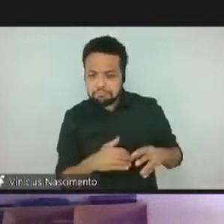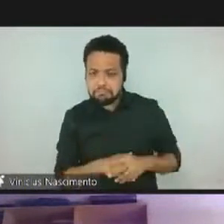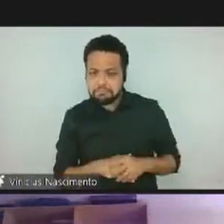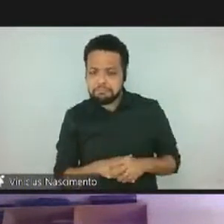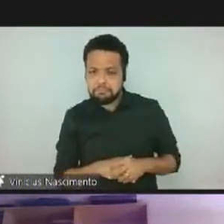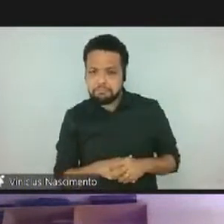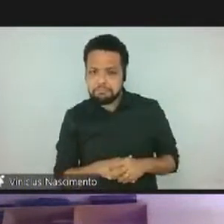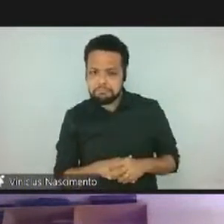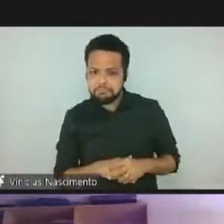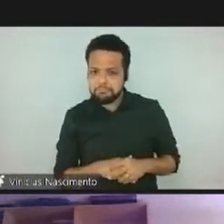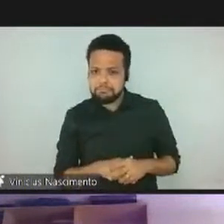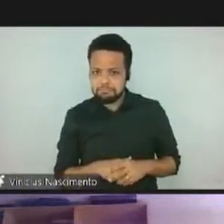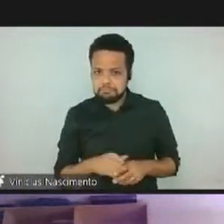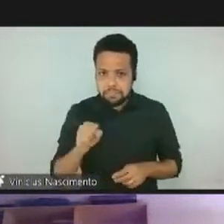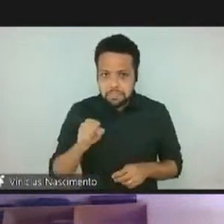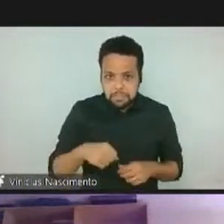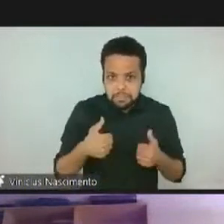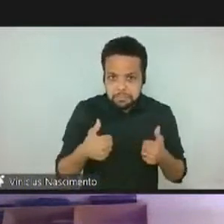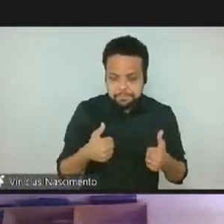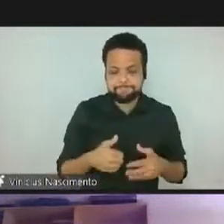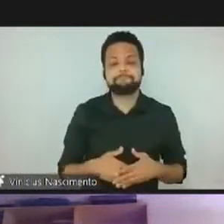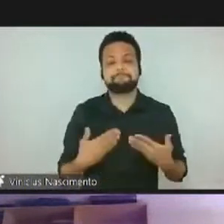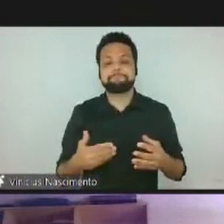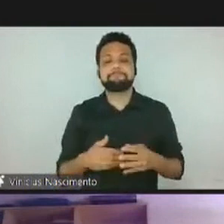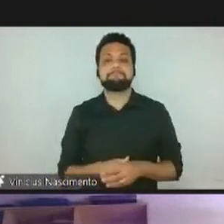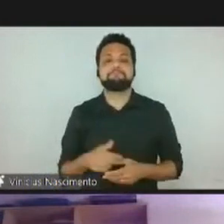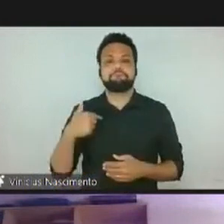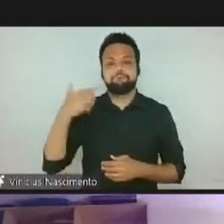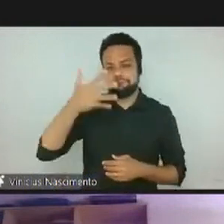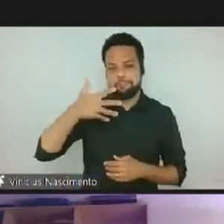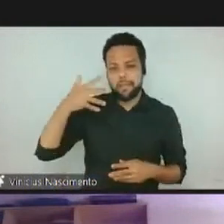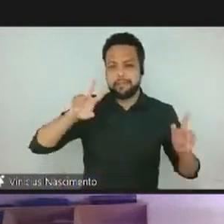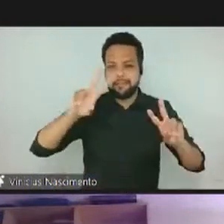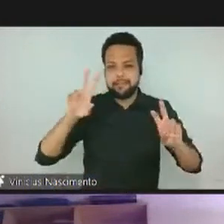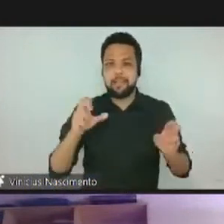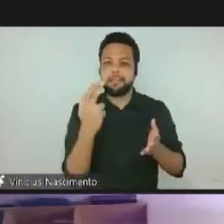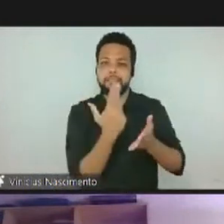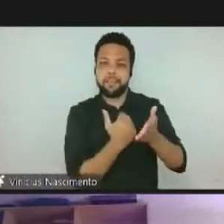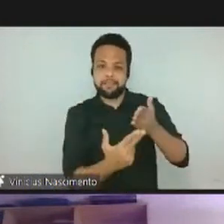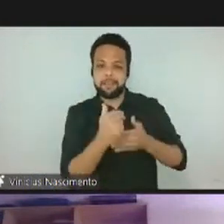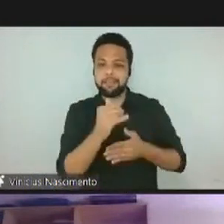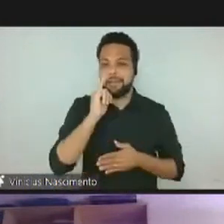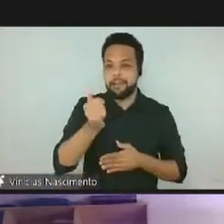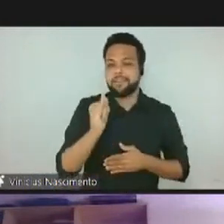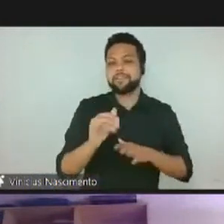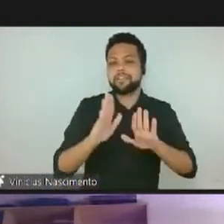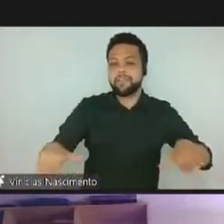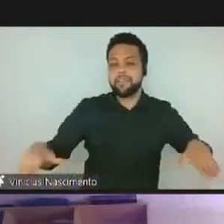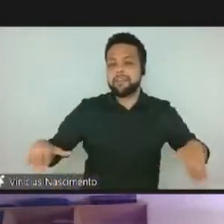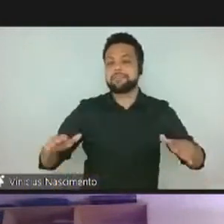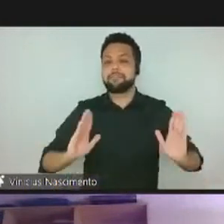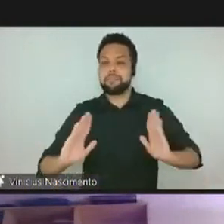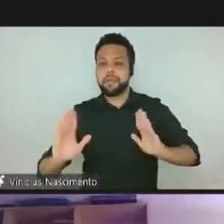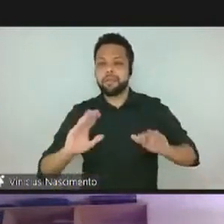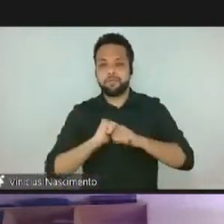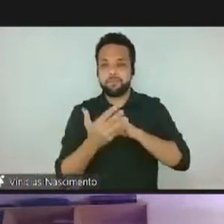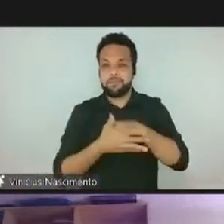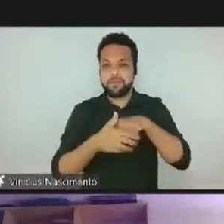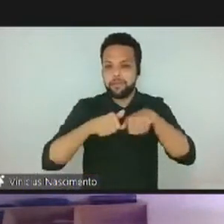Aparece? Então, desenhos de narrativas de crianças na pandemia.